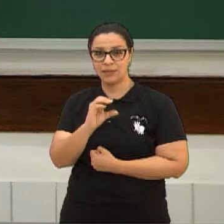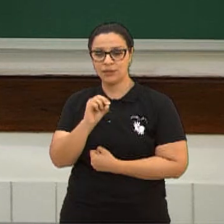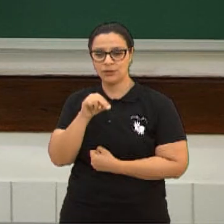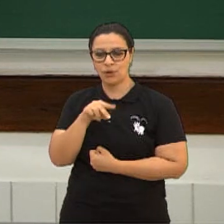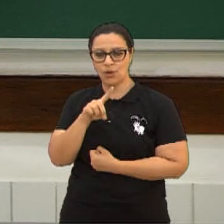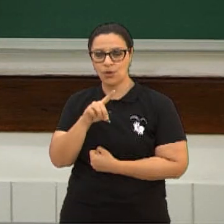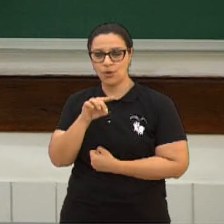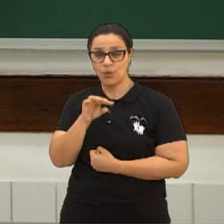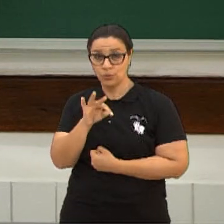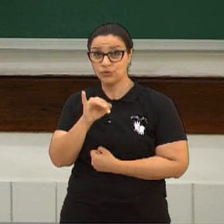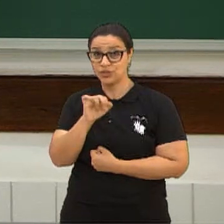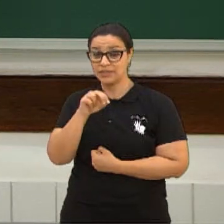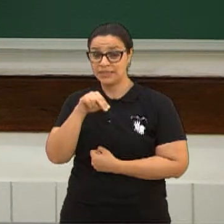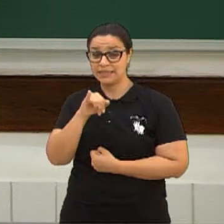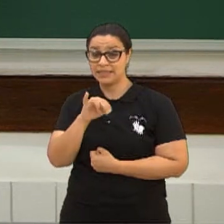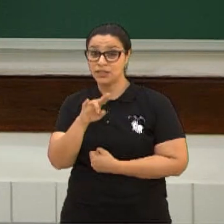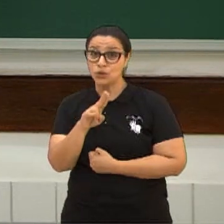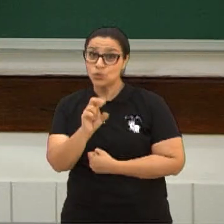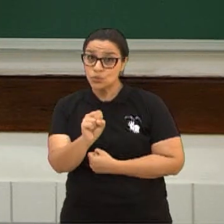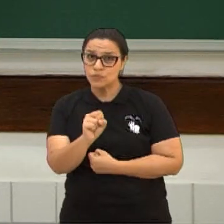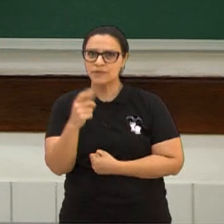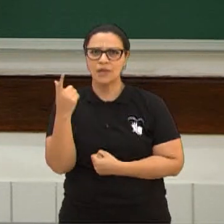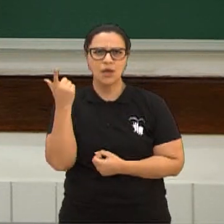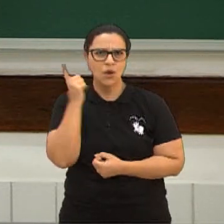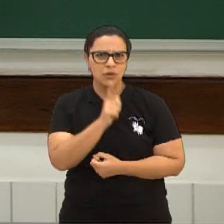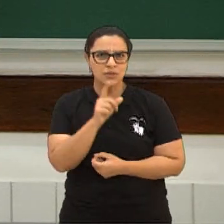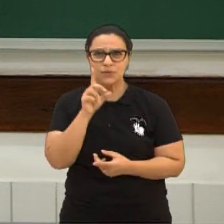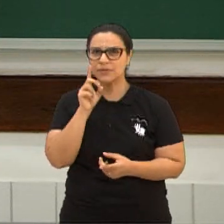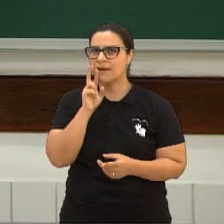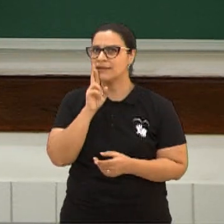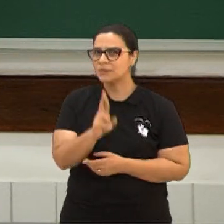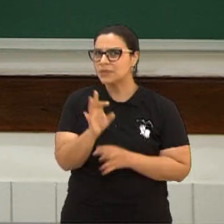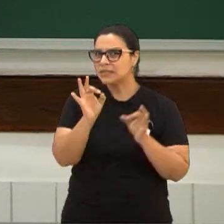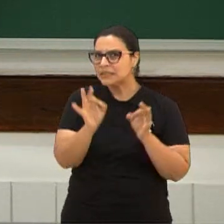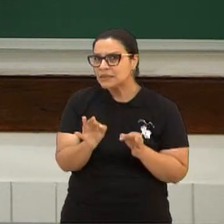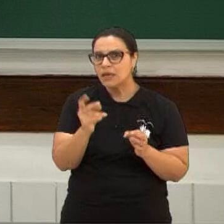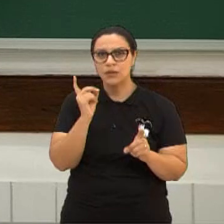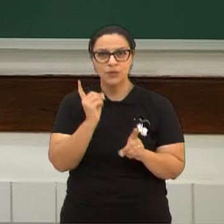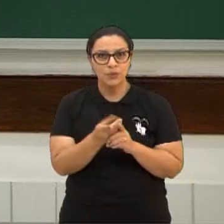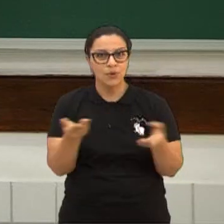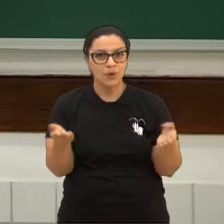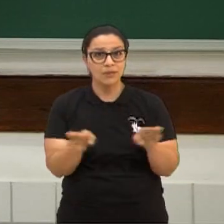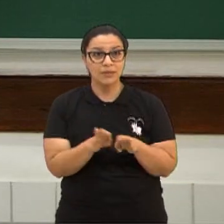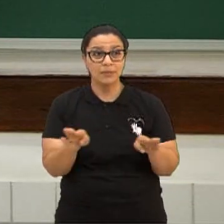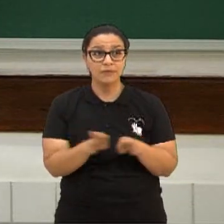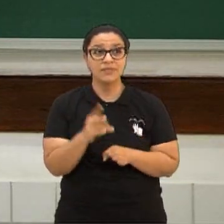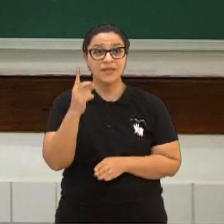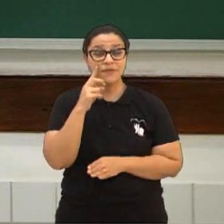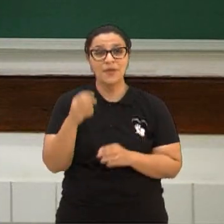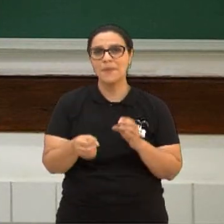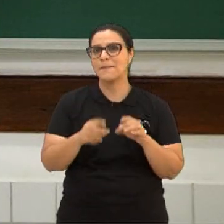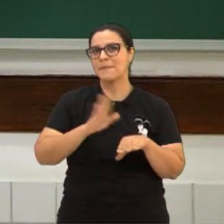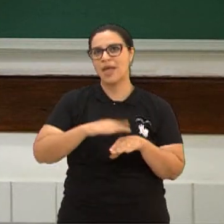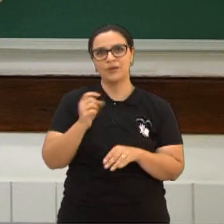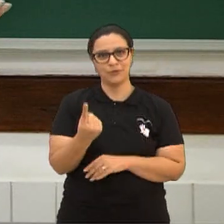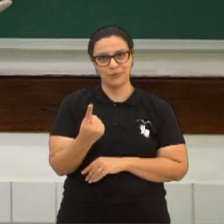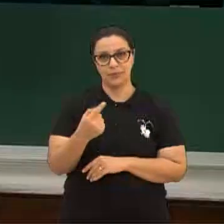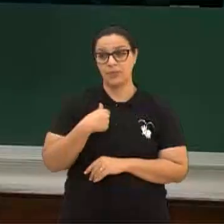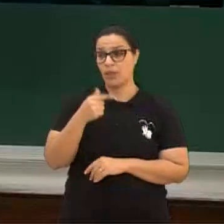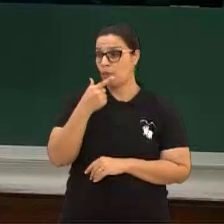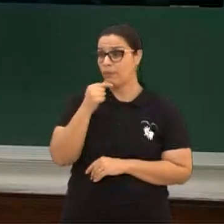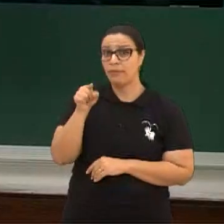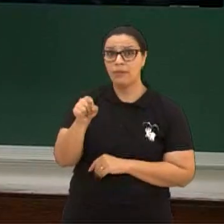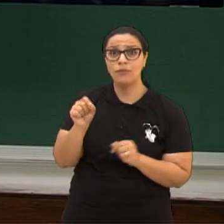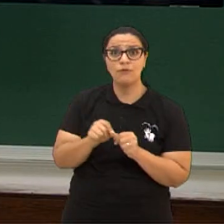tranquilo? Conseguiu encontrar as opções? Perceberam que a teacher colocou mais de uma? Também, né? O menino